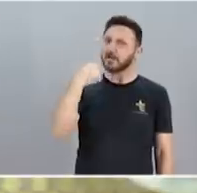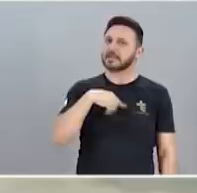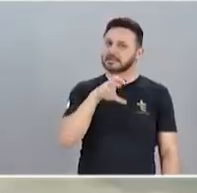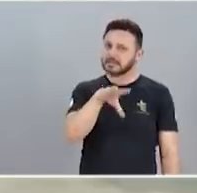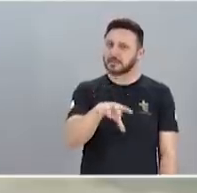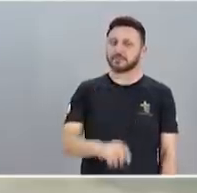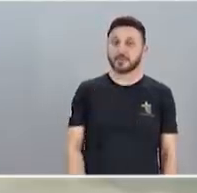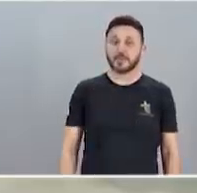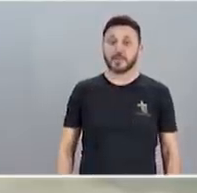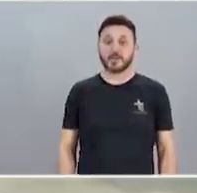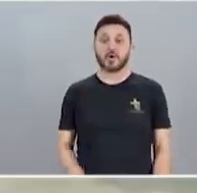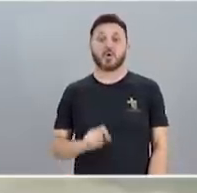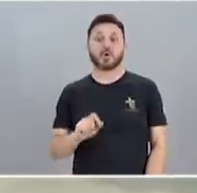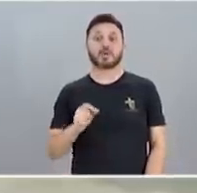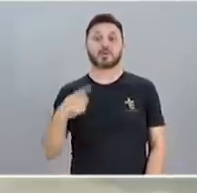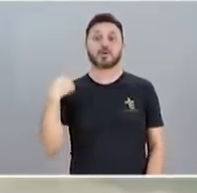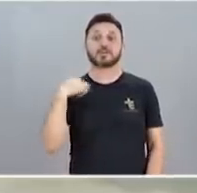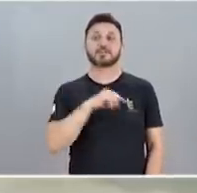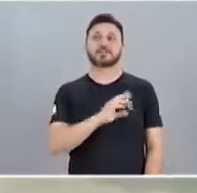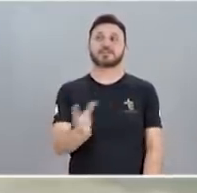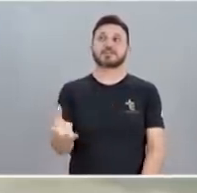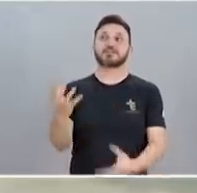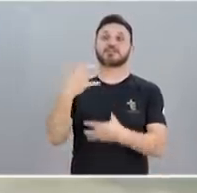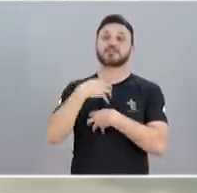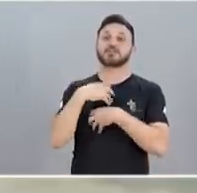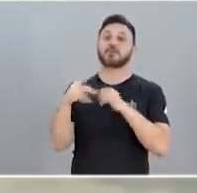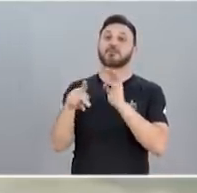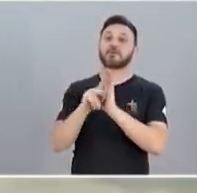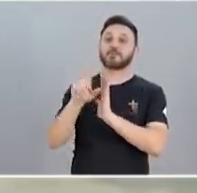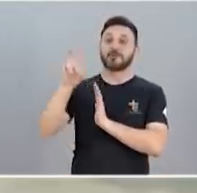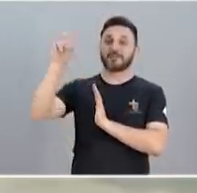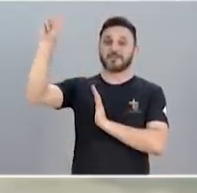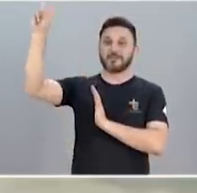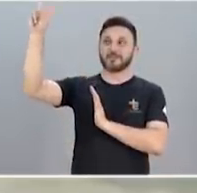O que nós vemos são reflexos de Deus.